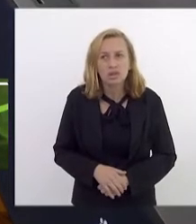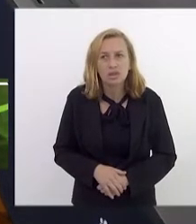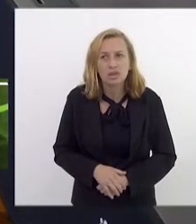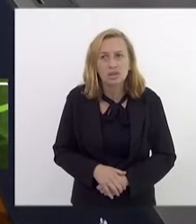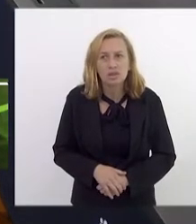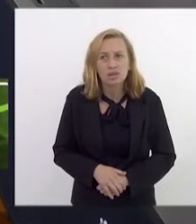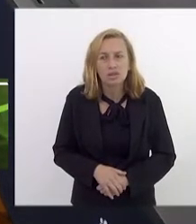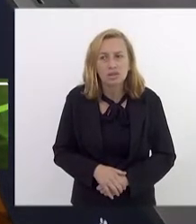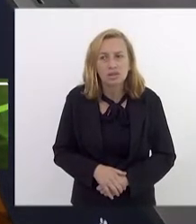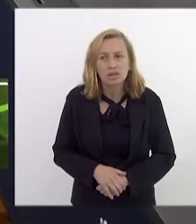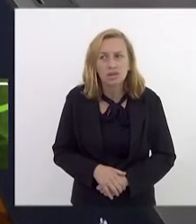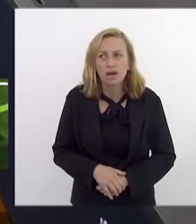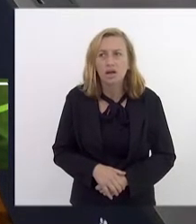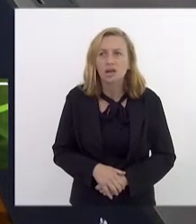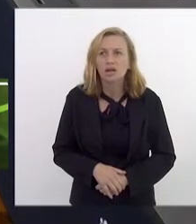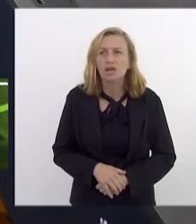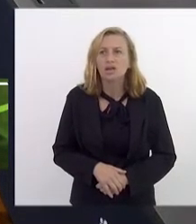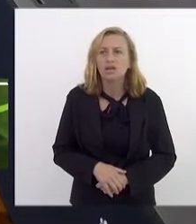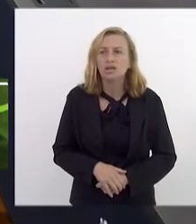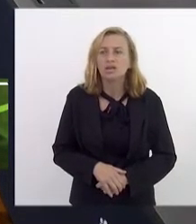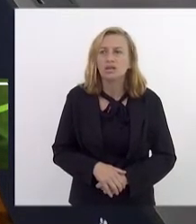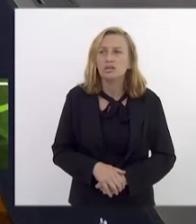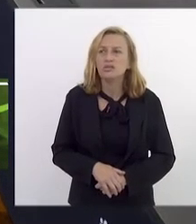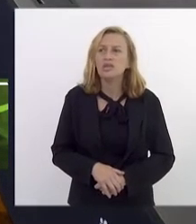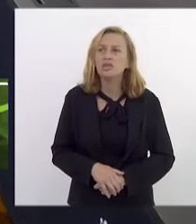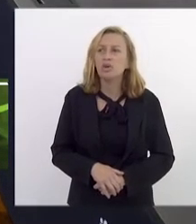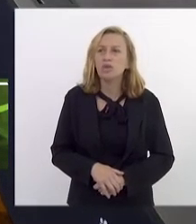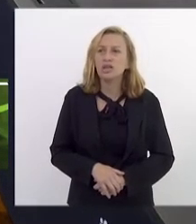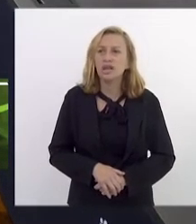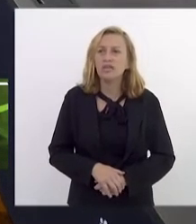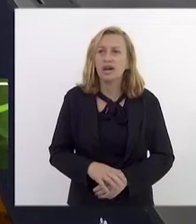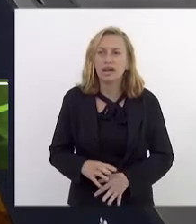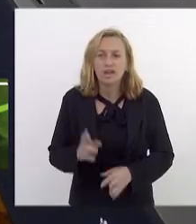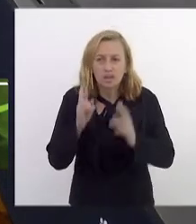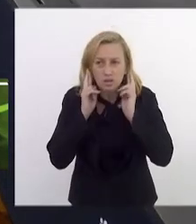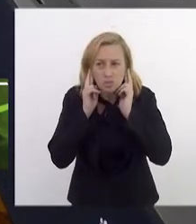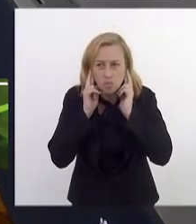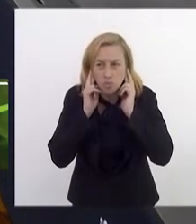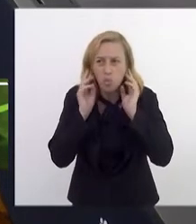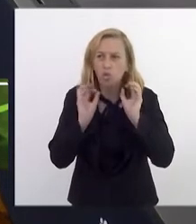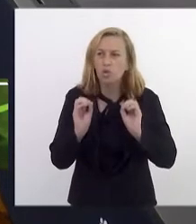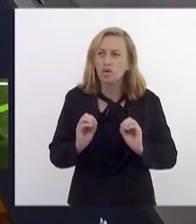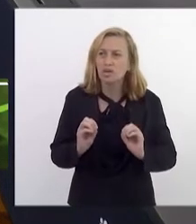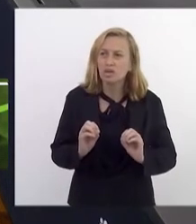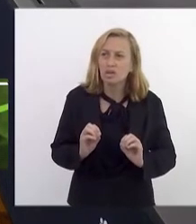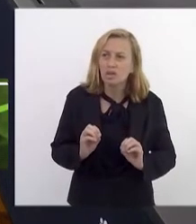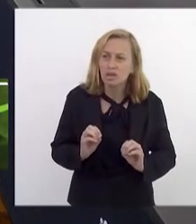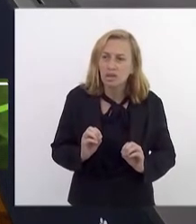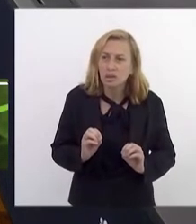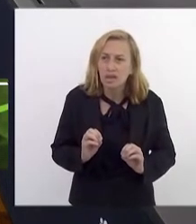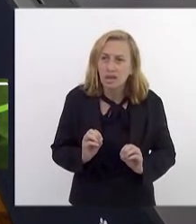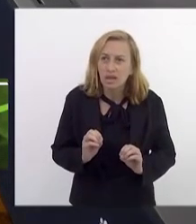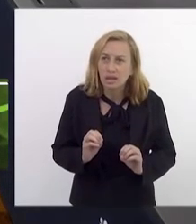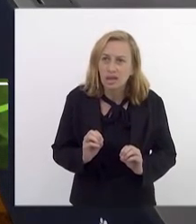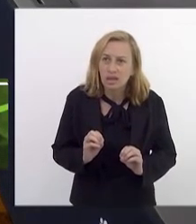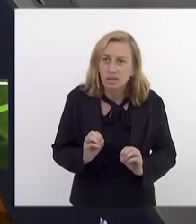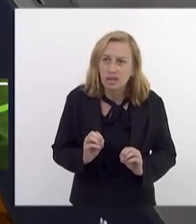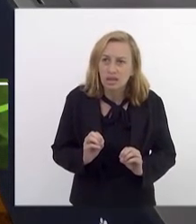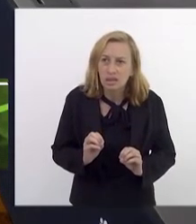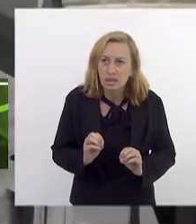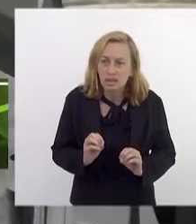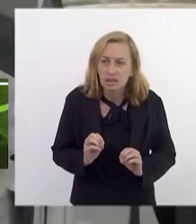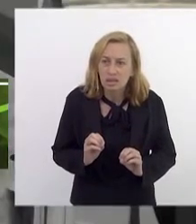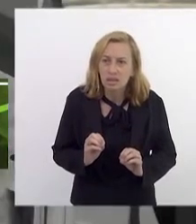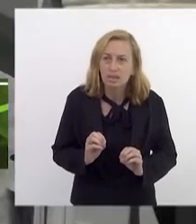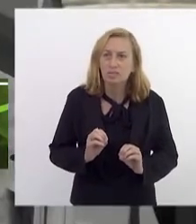contas, quando falamos de meio ambiente, falamos de possibilidade de sobrevivência da população, né? E esse tema